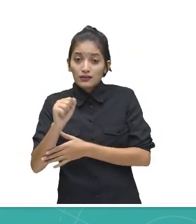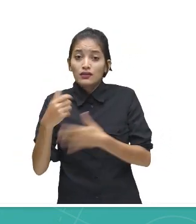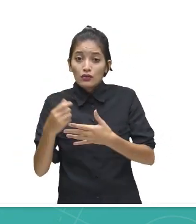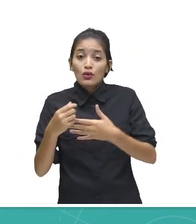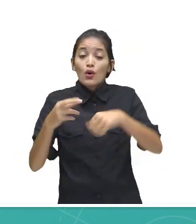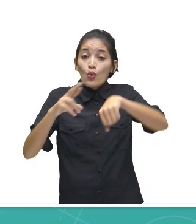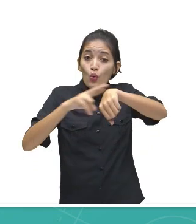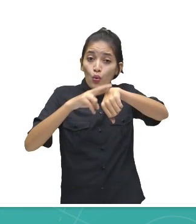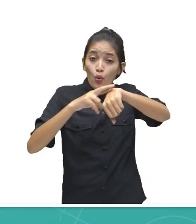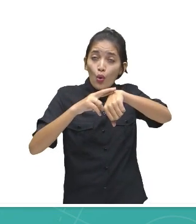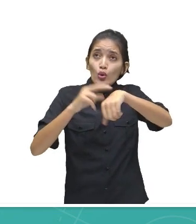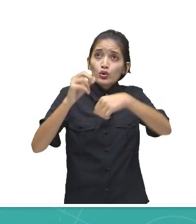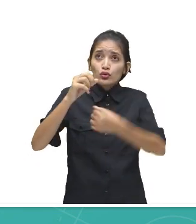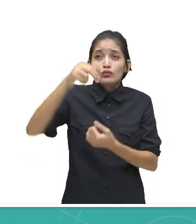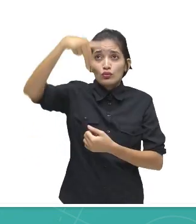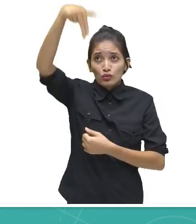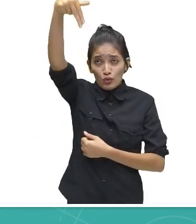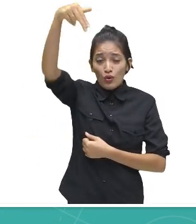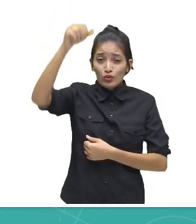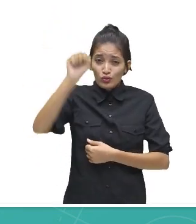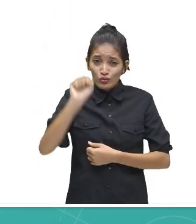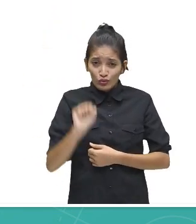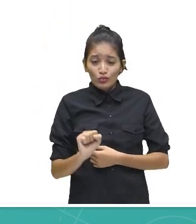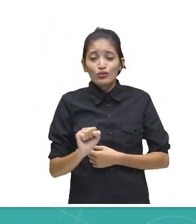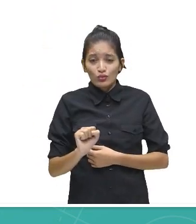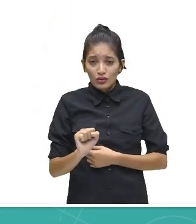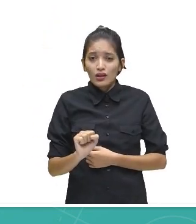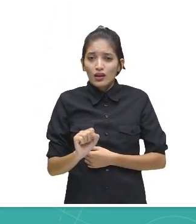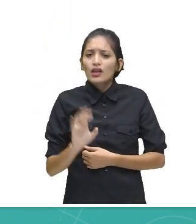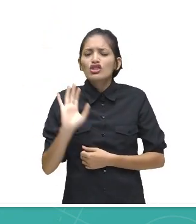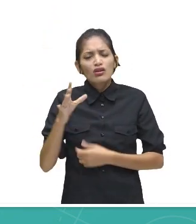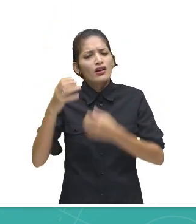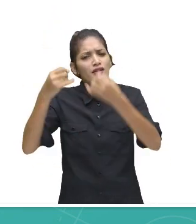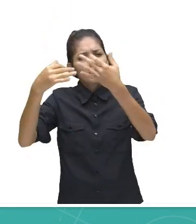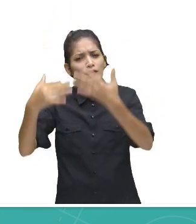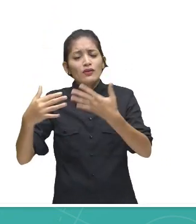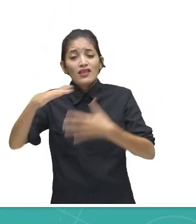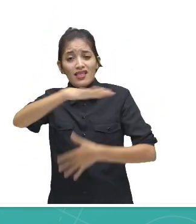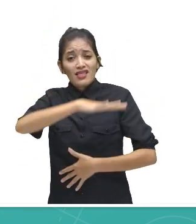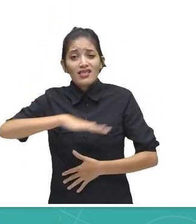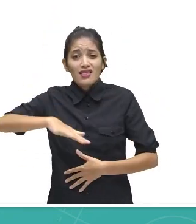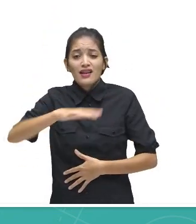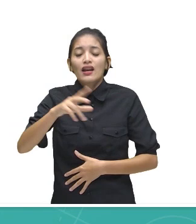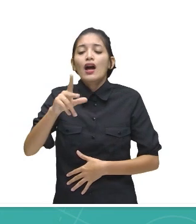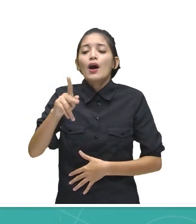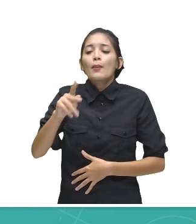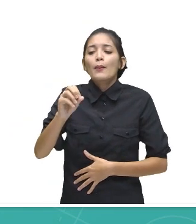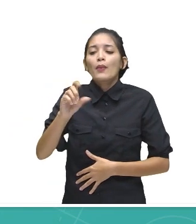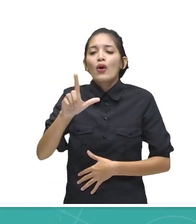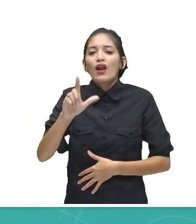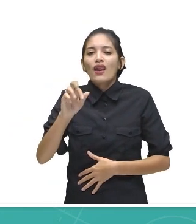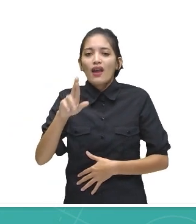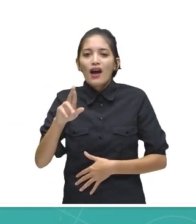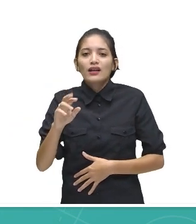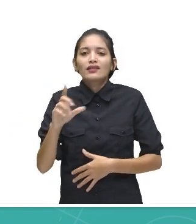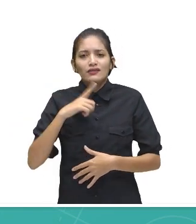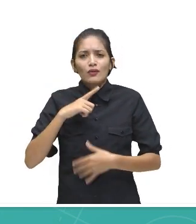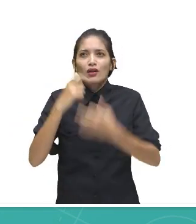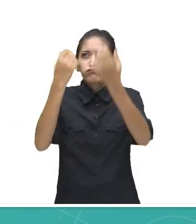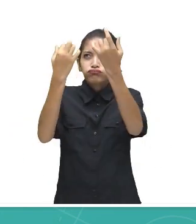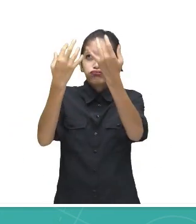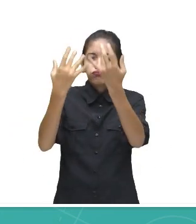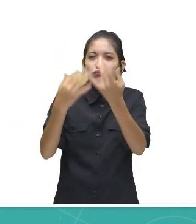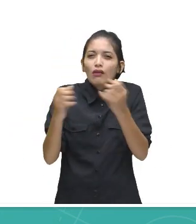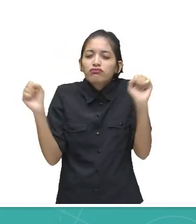cima quanto embaixo, tanto no norte quanto para o sul, é o que a gente falou ainda agora. São as zonas polares do planeta, né? Essa parte aqui do norte